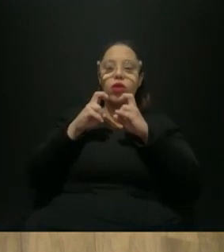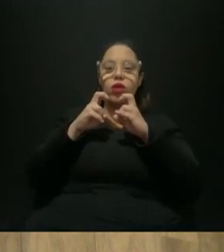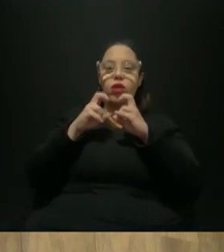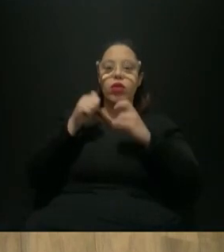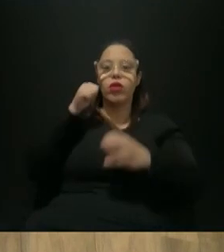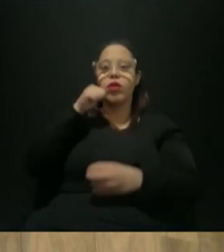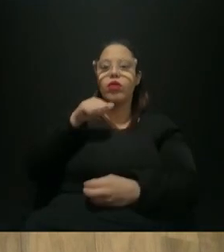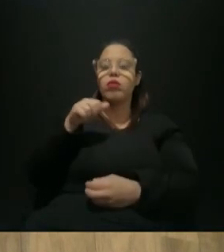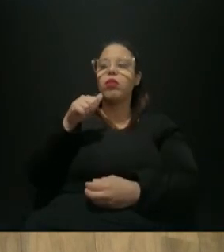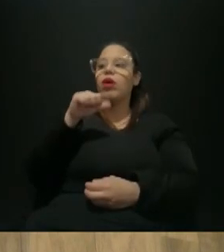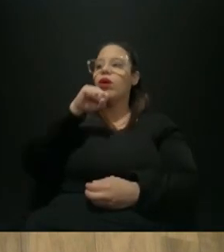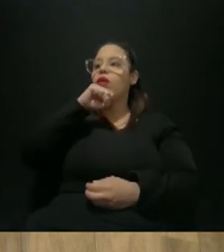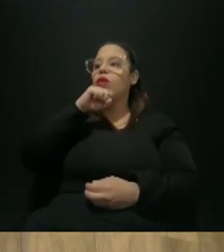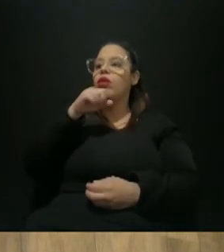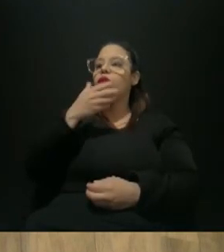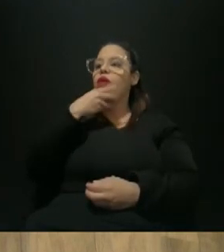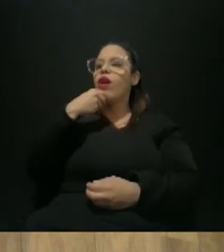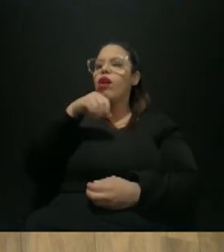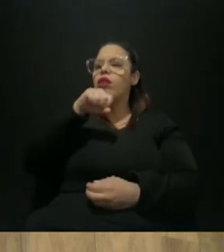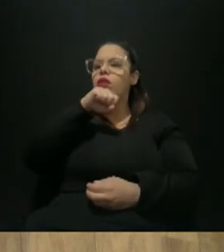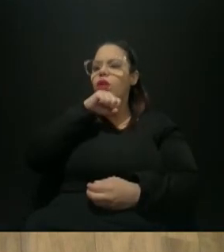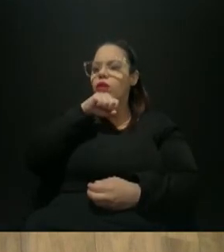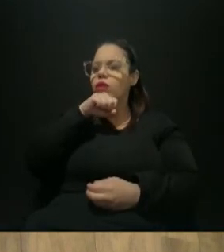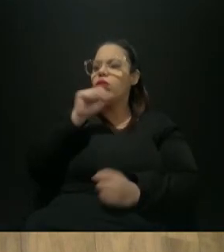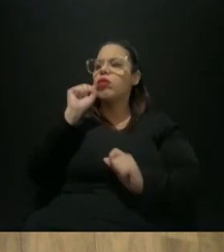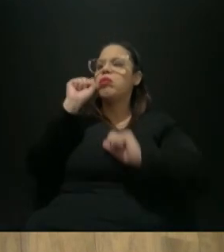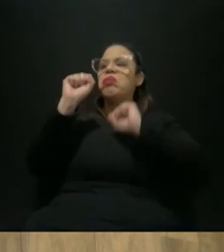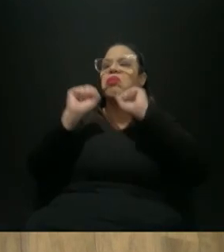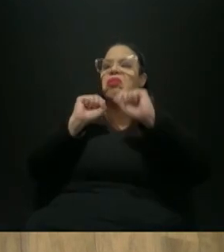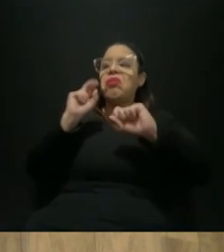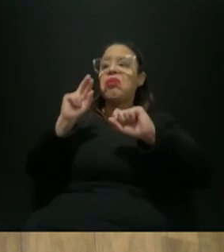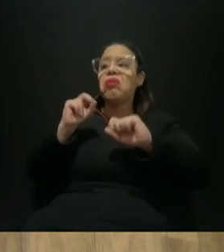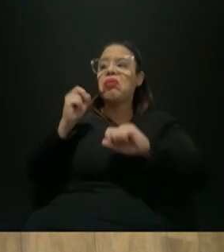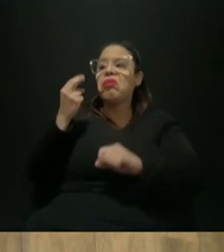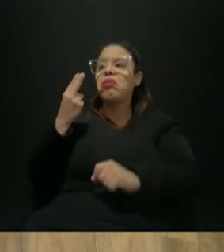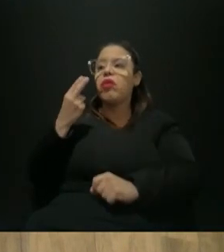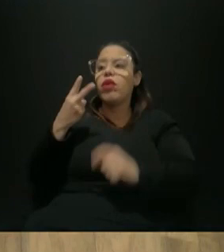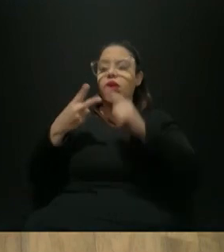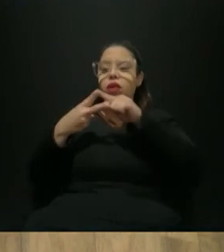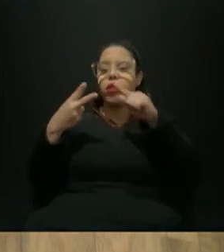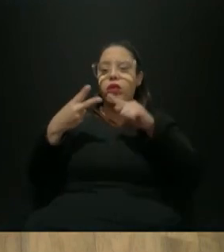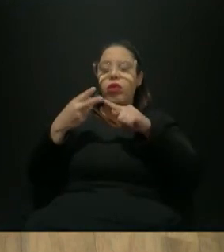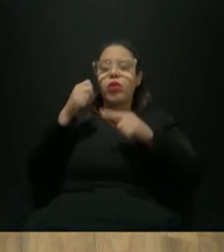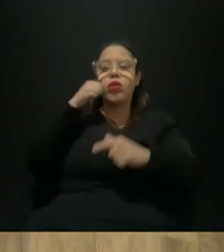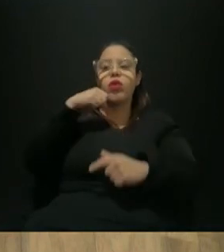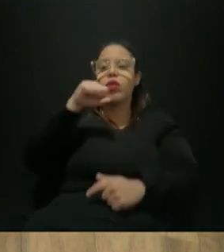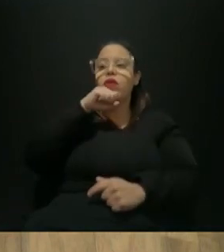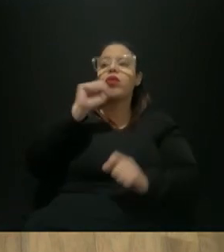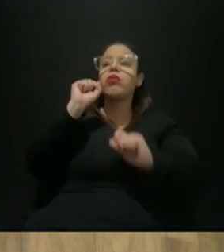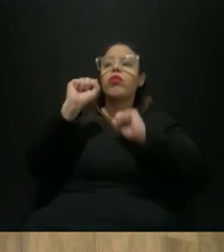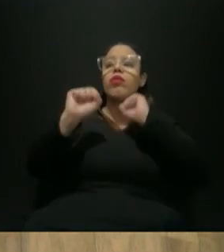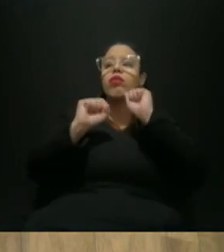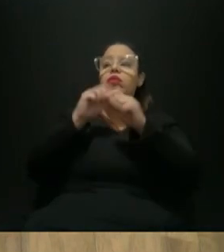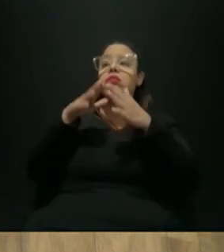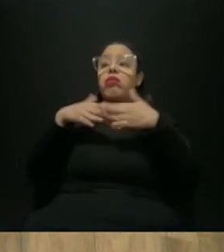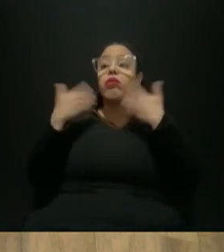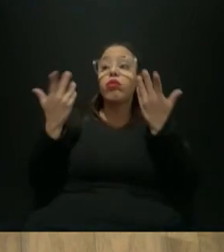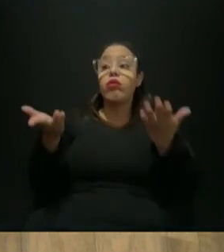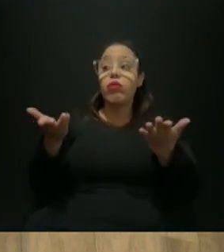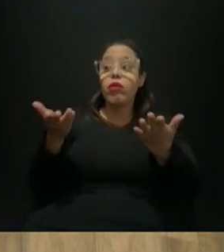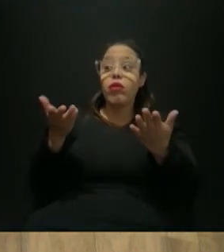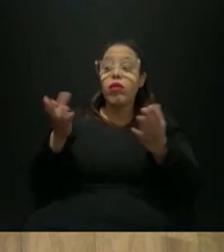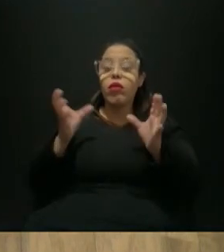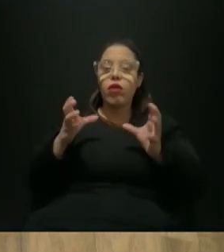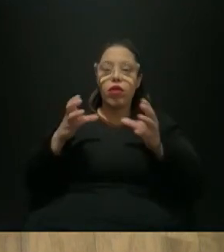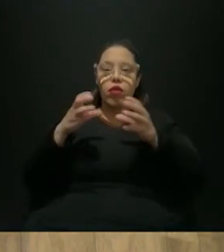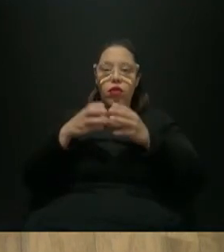esse homem de pai, ou se forem duas mães, que seja. Chama. Porque, então, as equipes dos serviços de